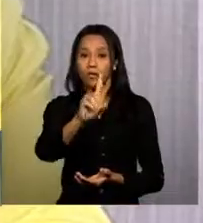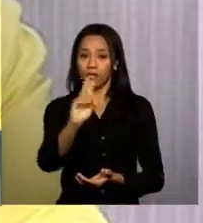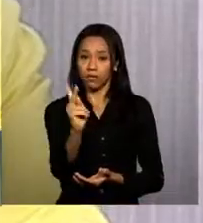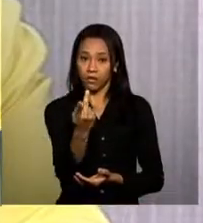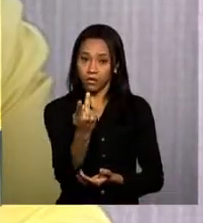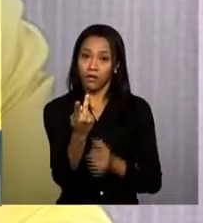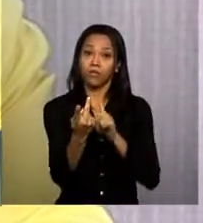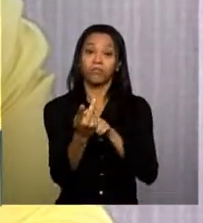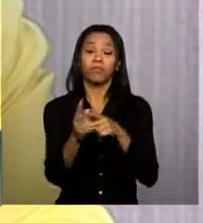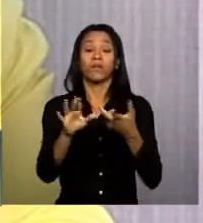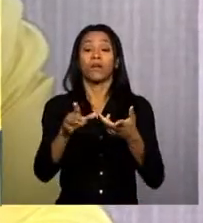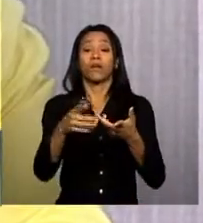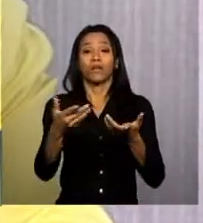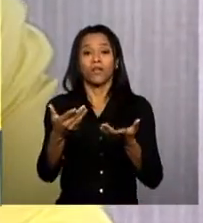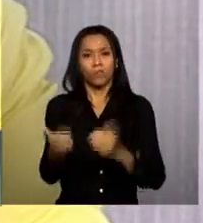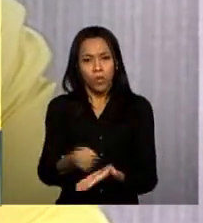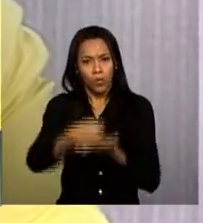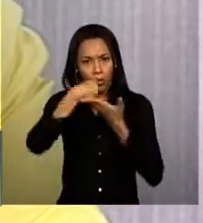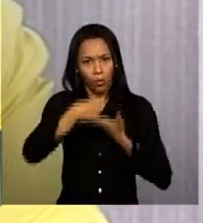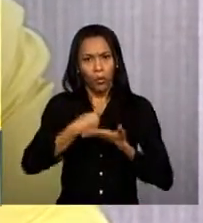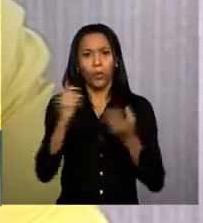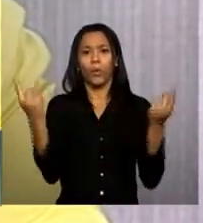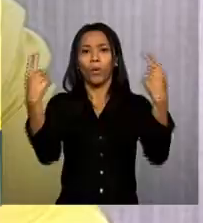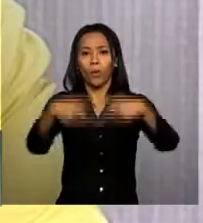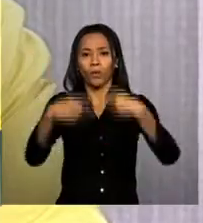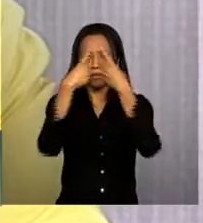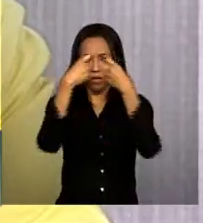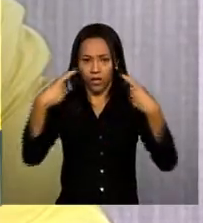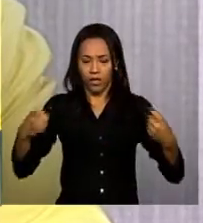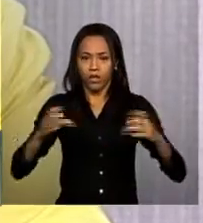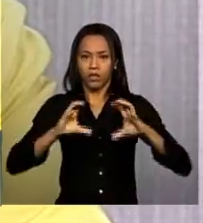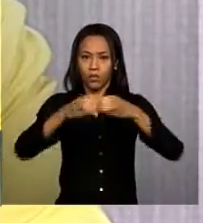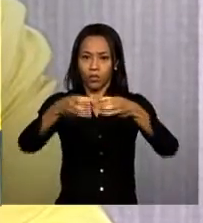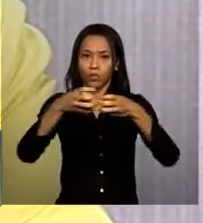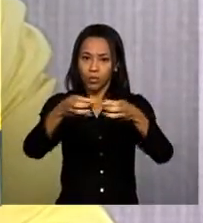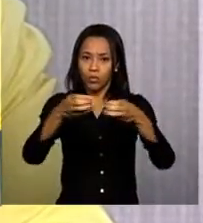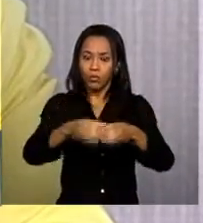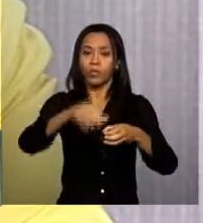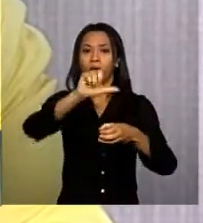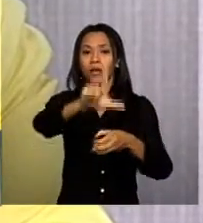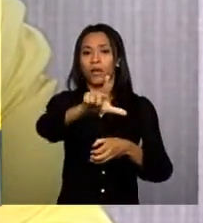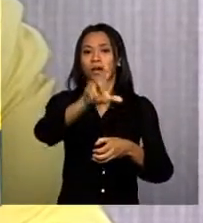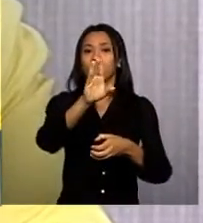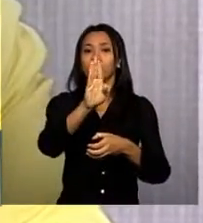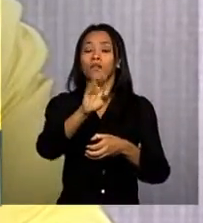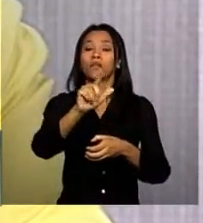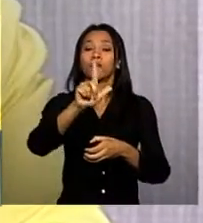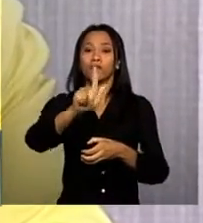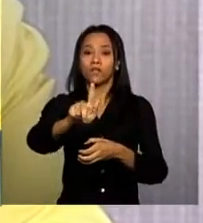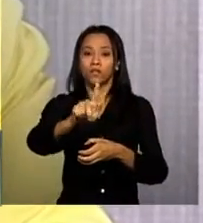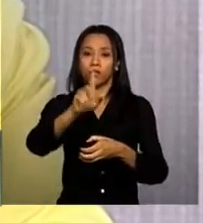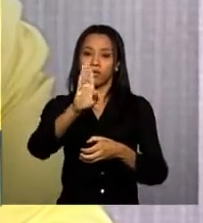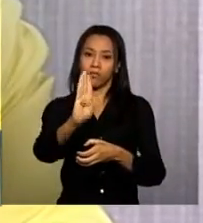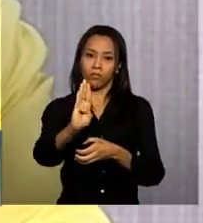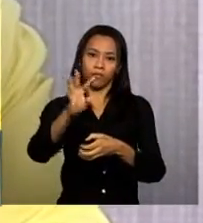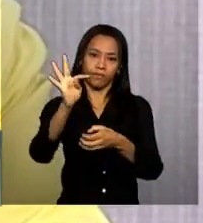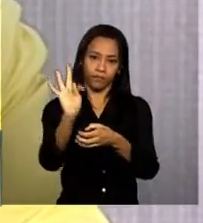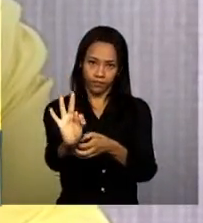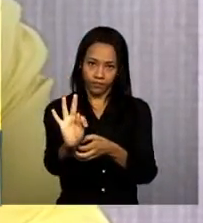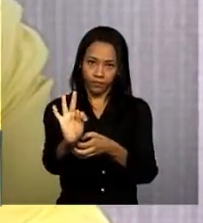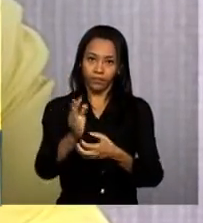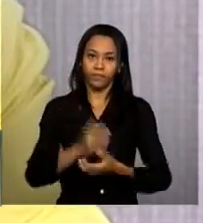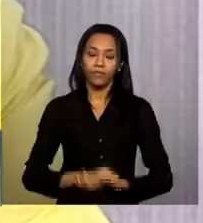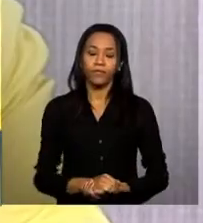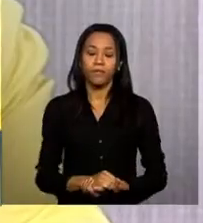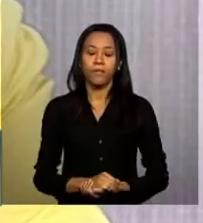violência contra a população de lésbicas, gays, travestis, transexuais e